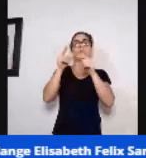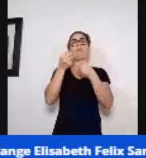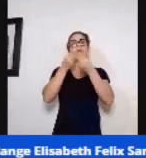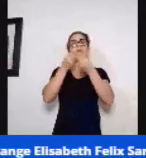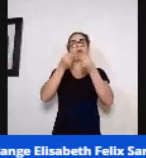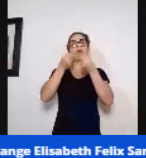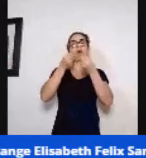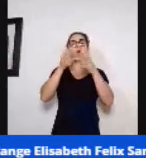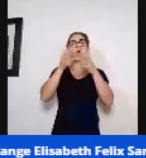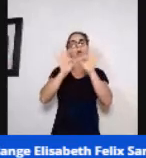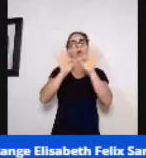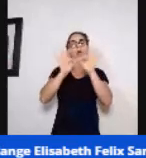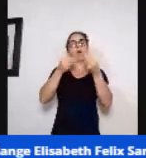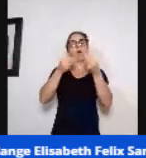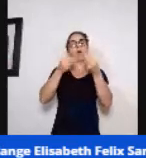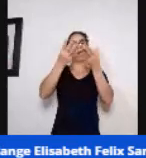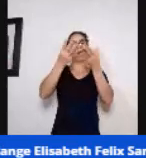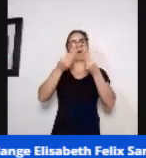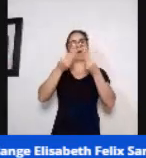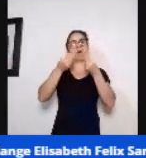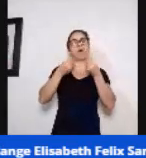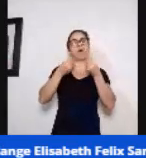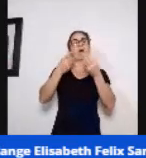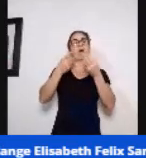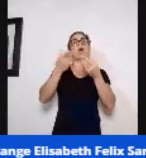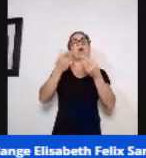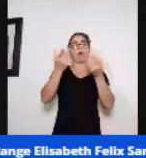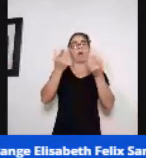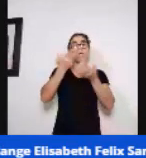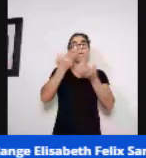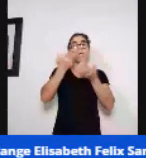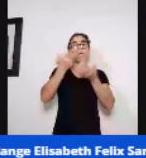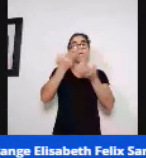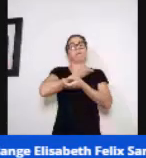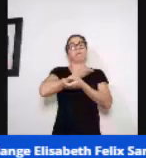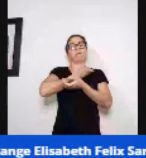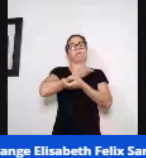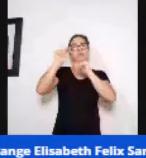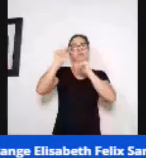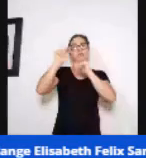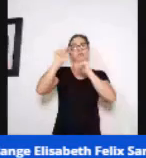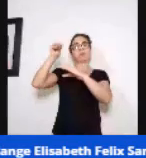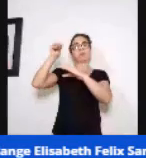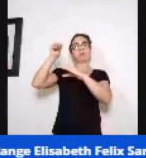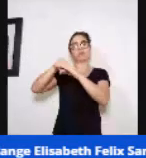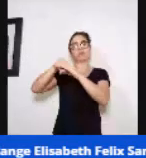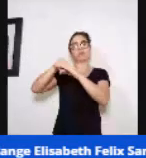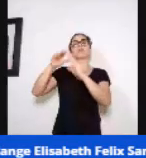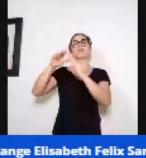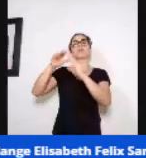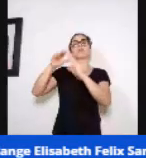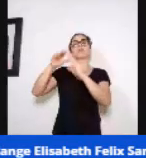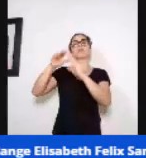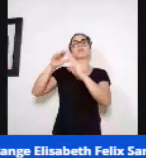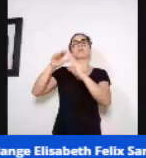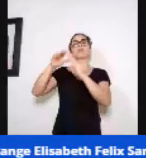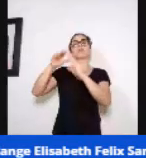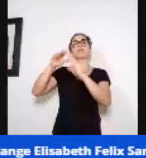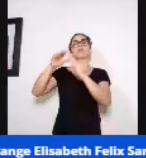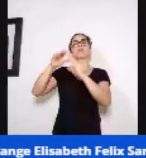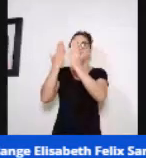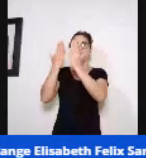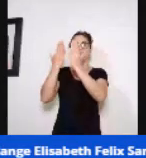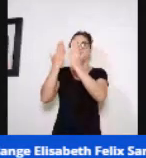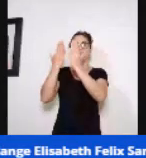colegas mantendo esse trabalho dentro da unidade escolar, com todo o cuidado, né, diante desse momento de pandemia, mas a